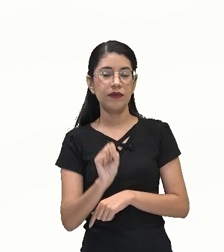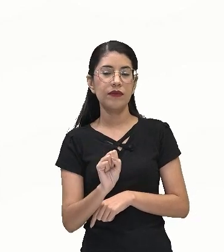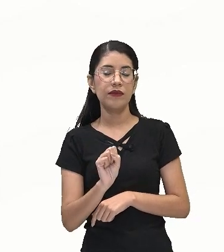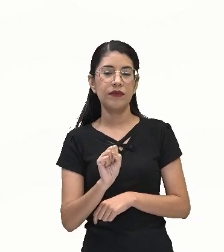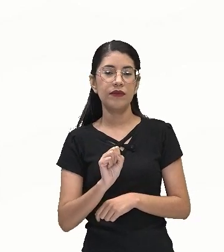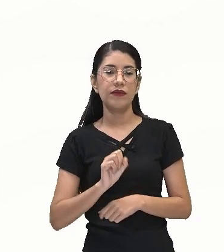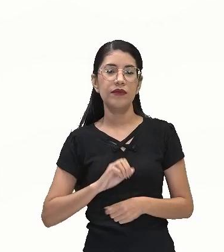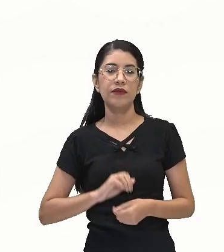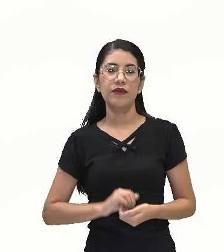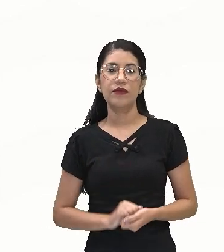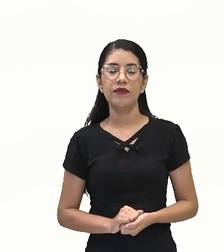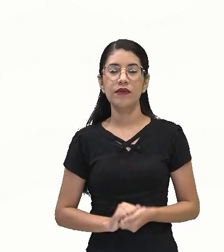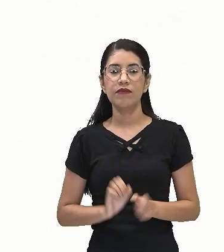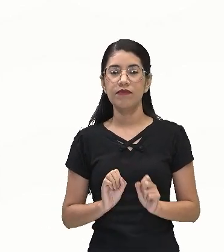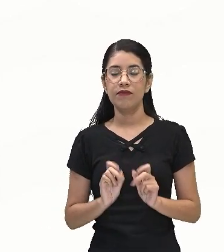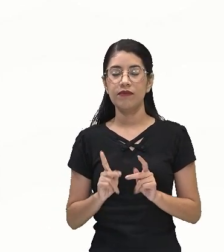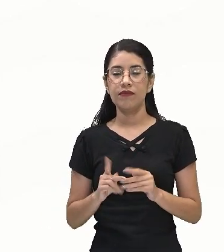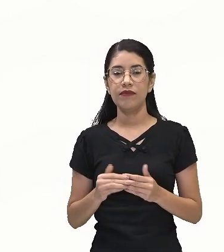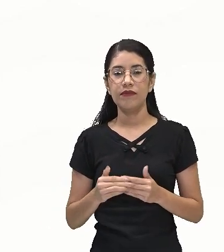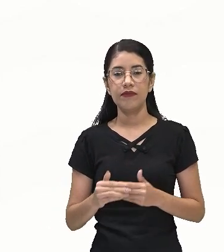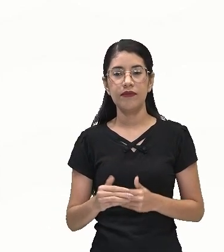108 graus. Tudo bem?